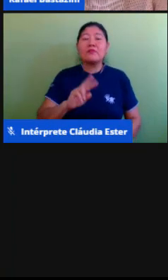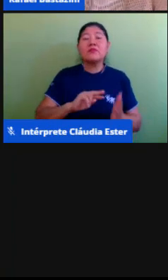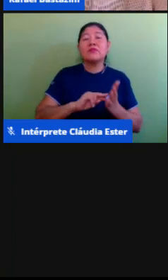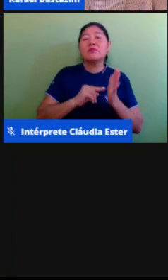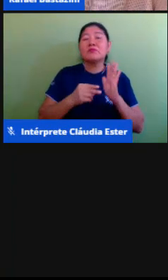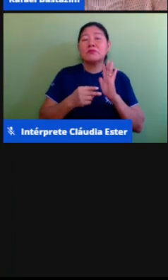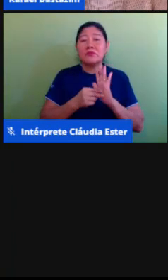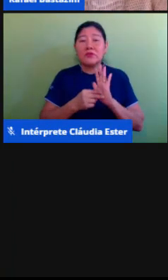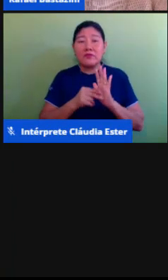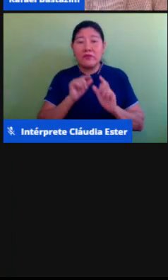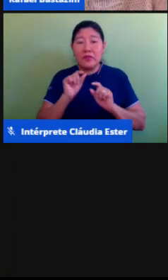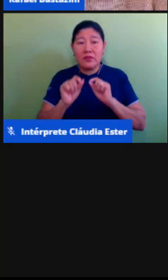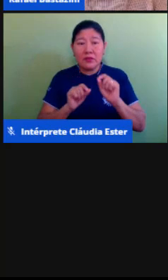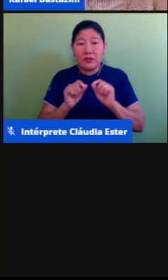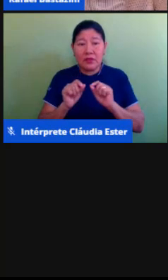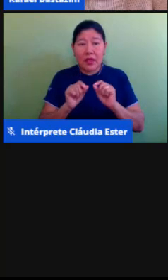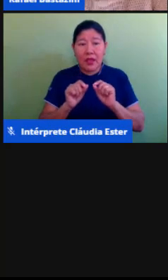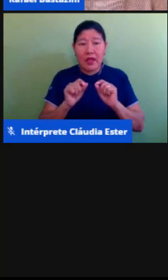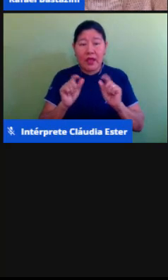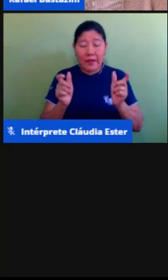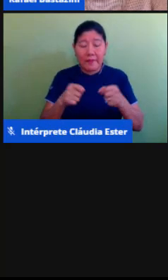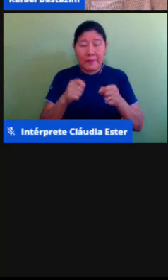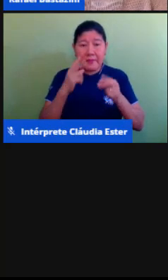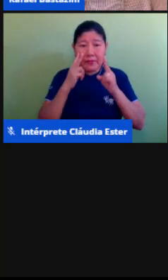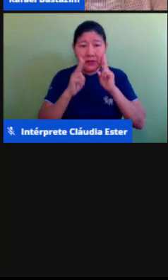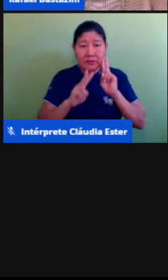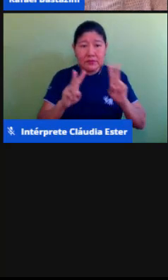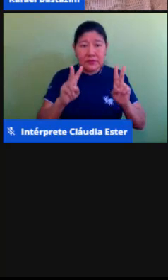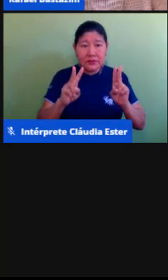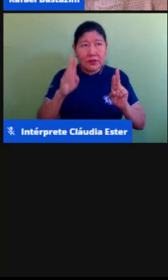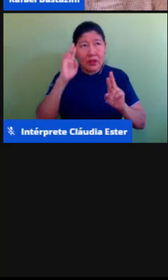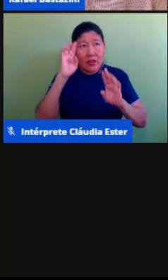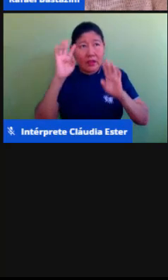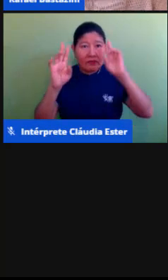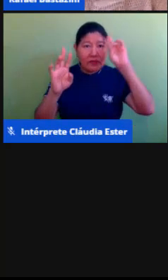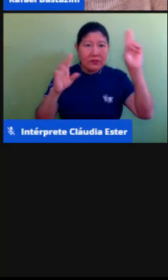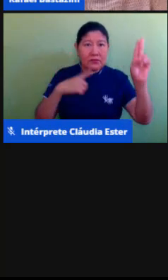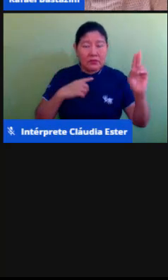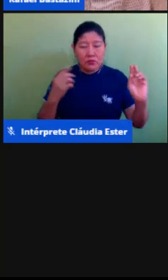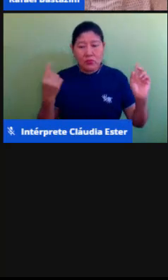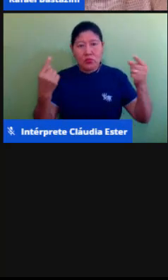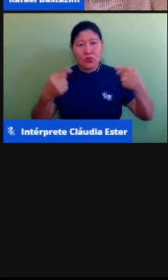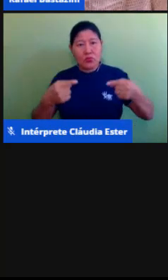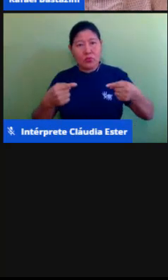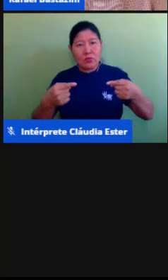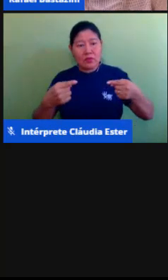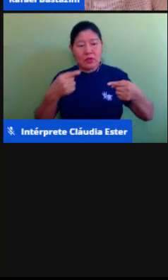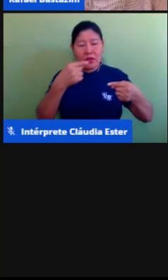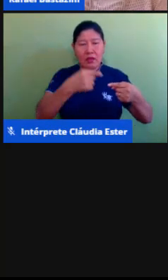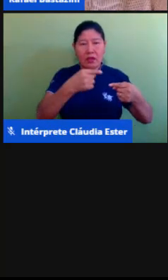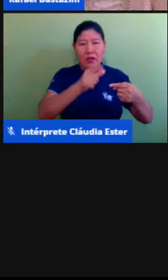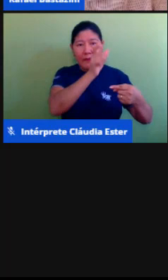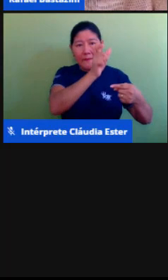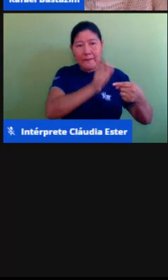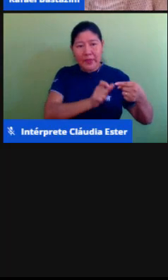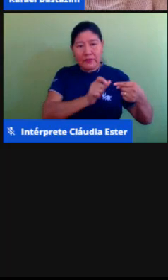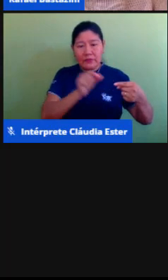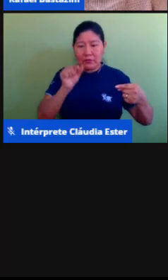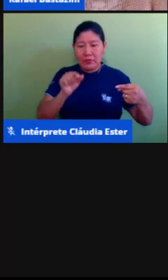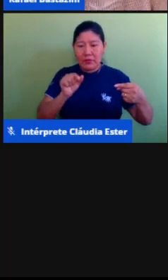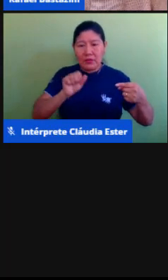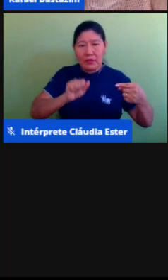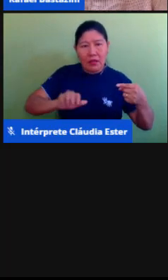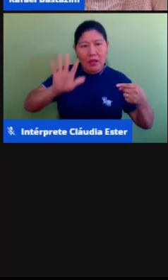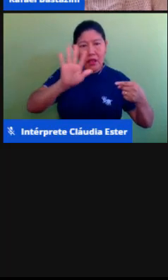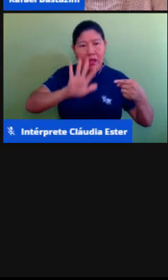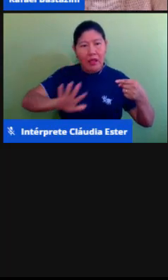questão ou a perspectiva reflexiva a partir do sujeito, a iconografia a partir das imagens. Então,